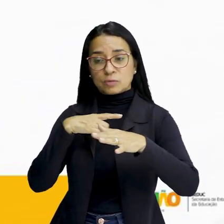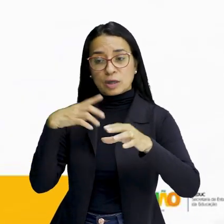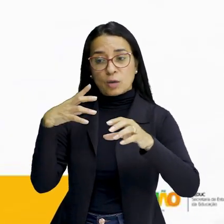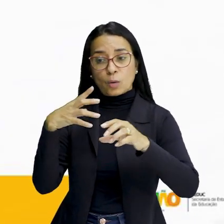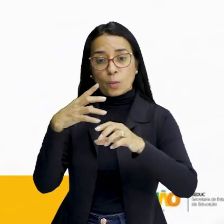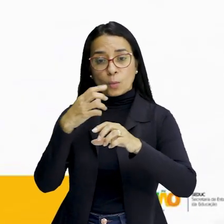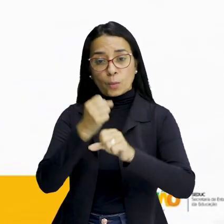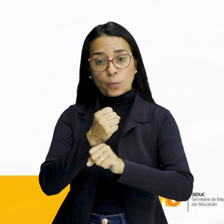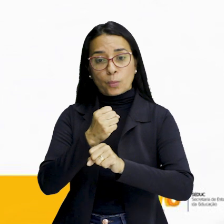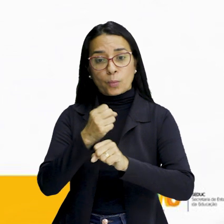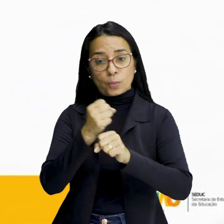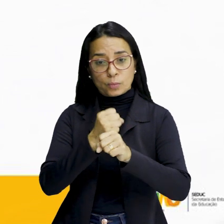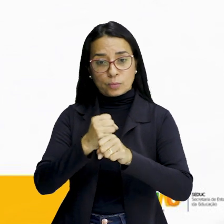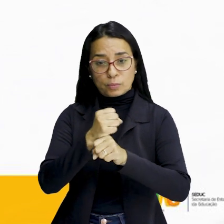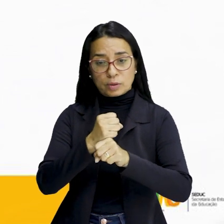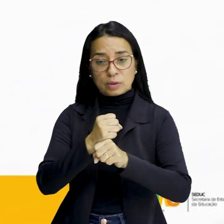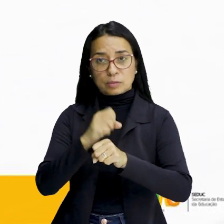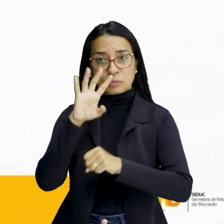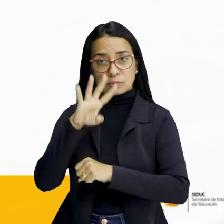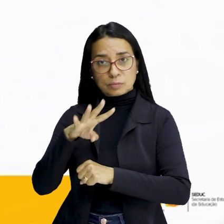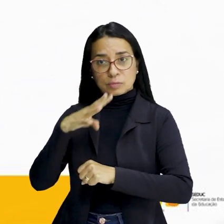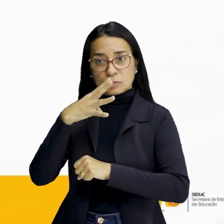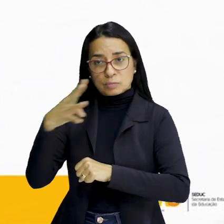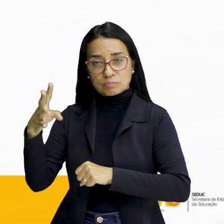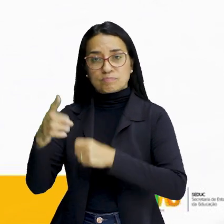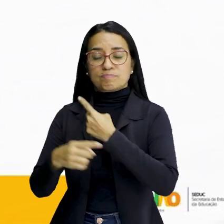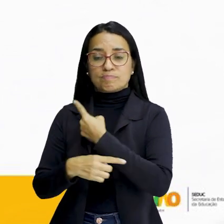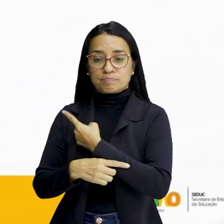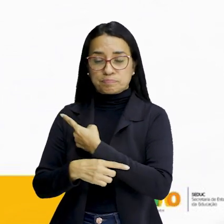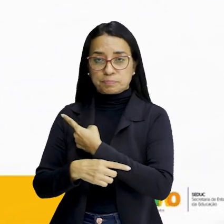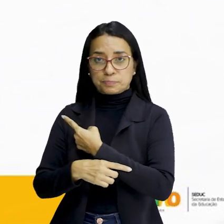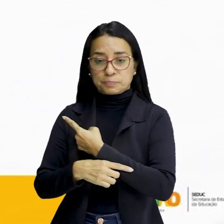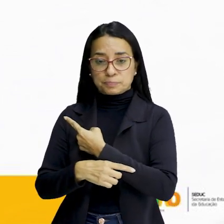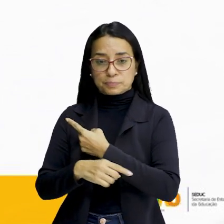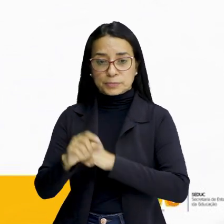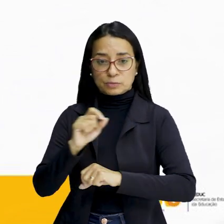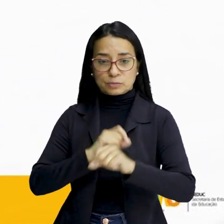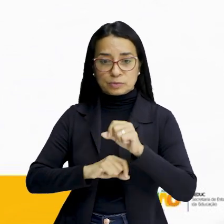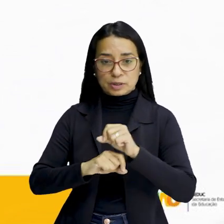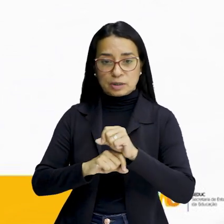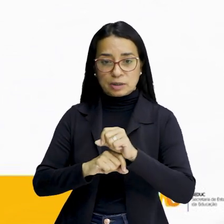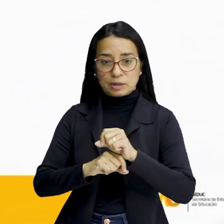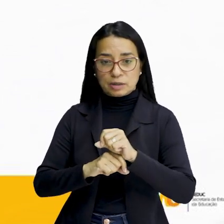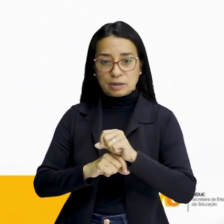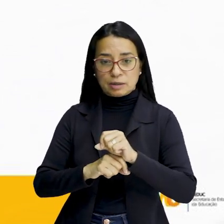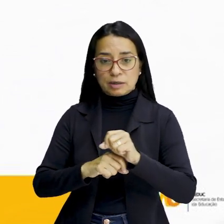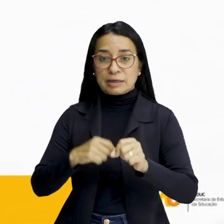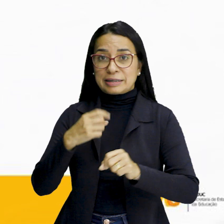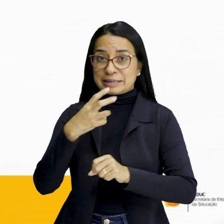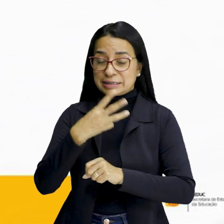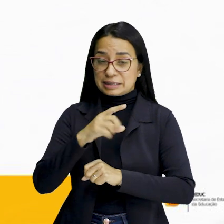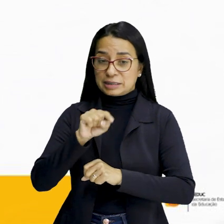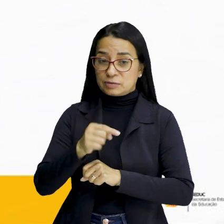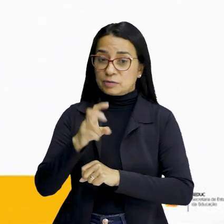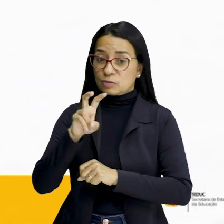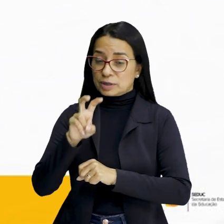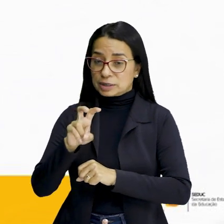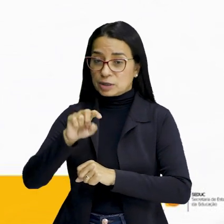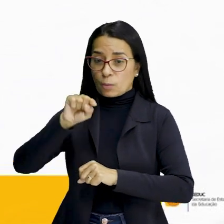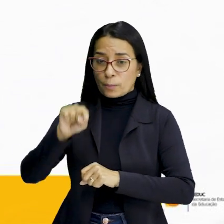obteve sua faturamentos num dado ano conforme apresentado o quadro faturamento